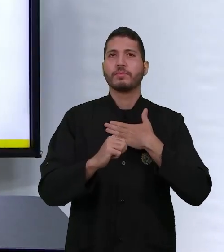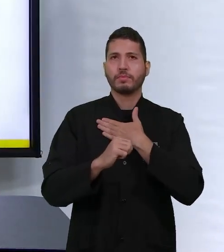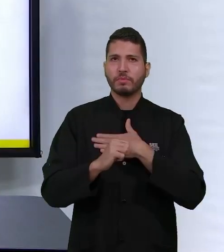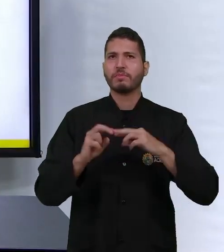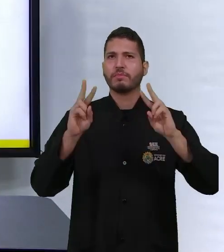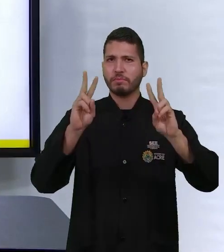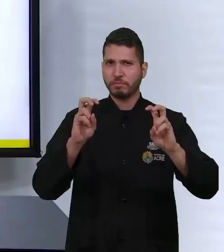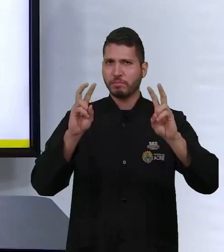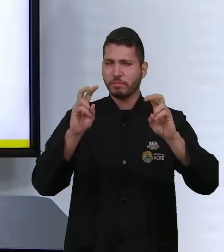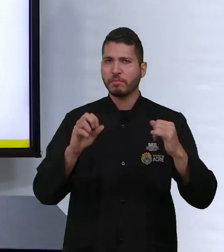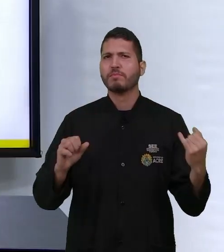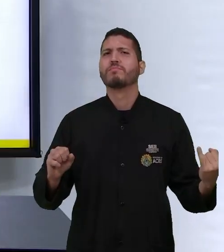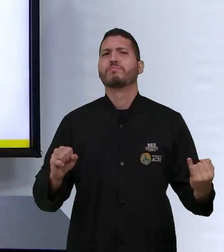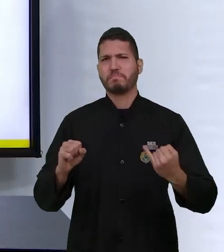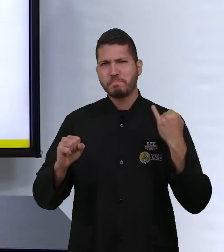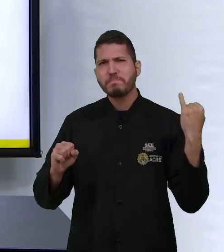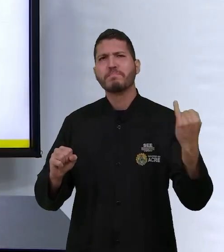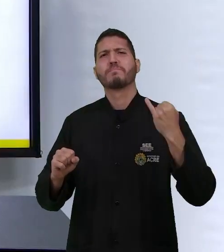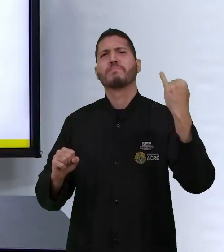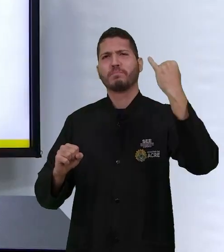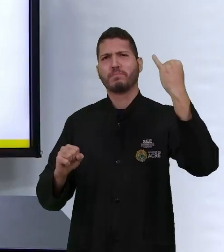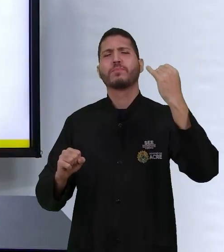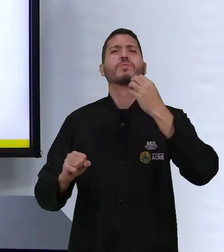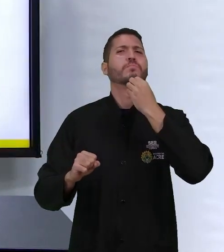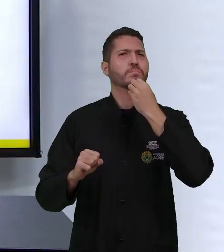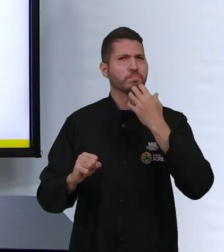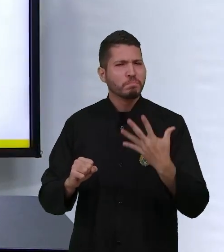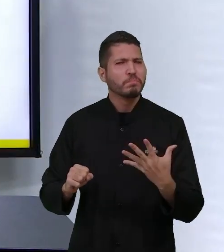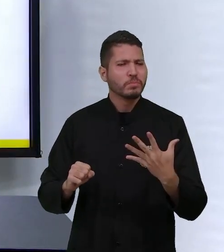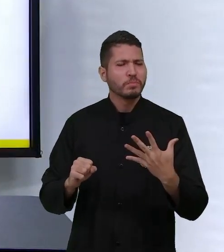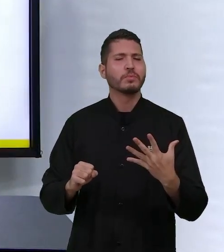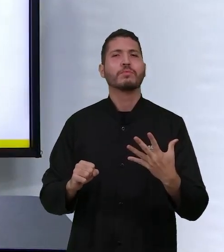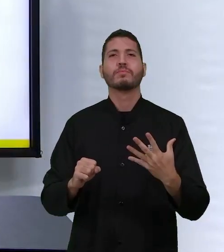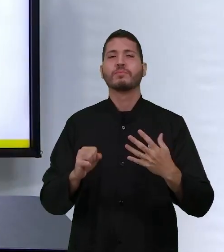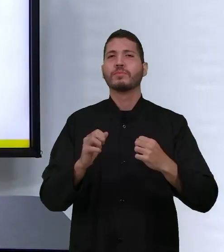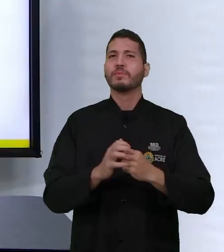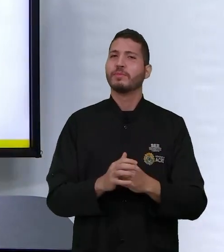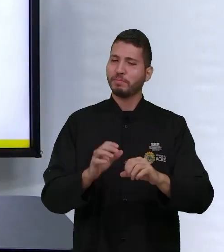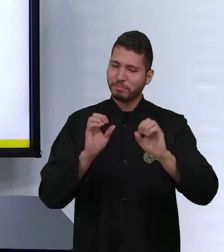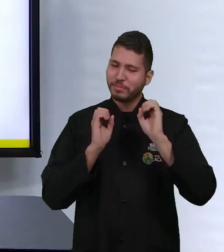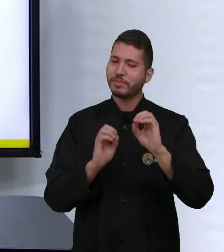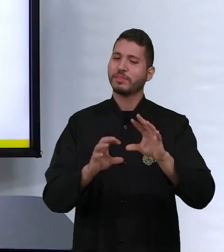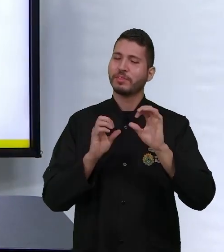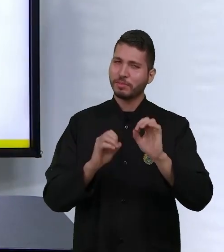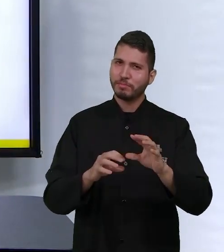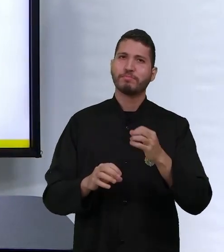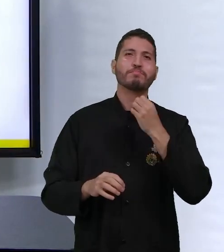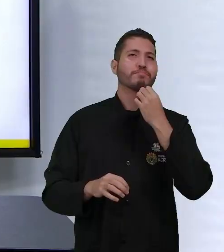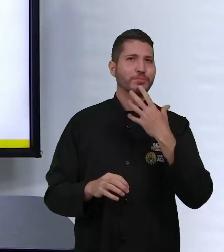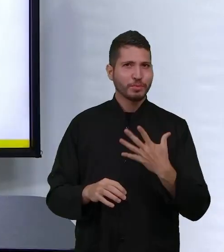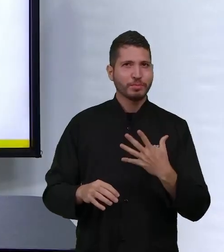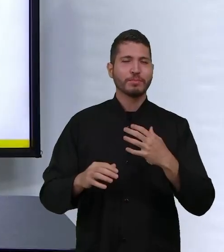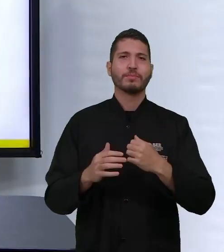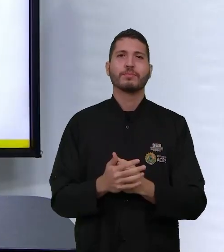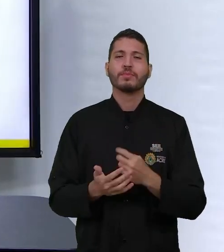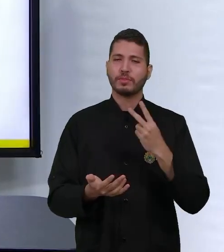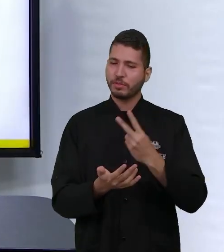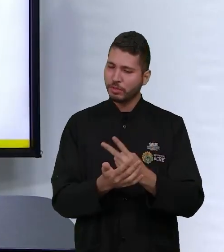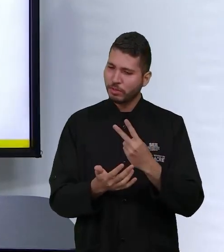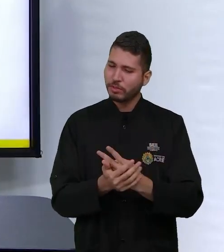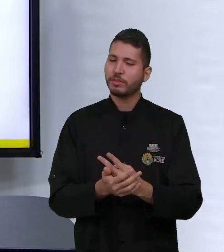tema muito importante, muito bom, gostoso de dar essa aula, né? Sempre cai em vestibulares,